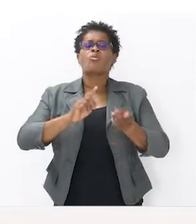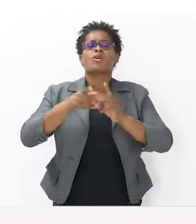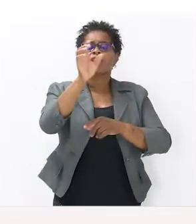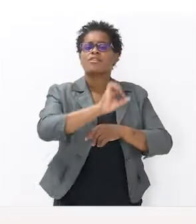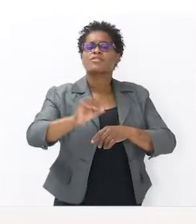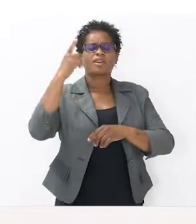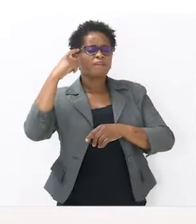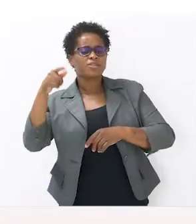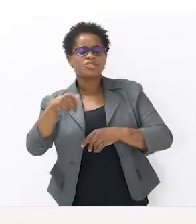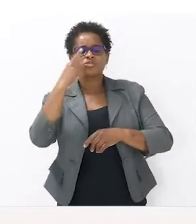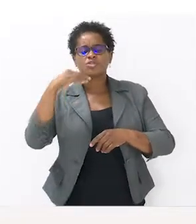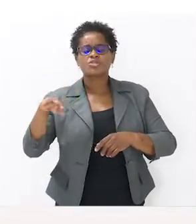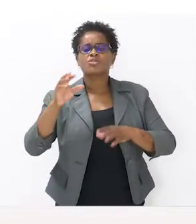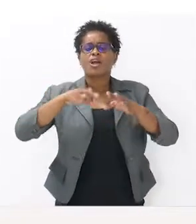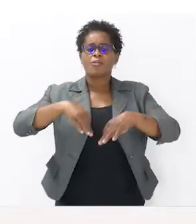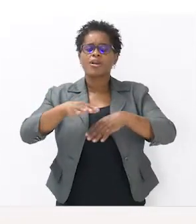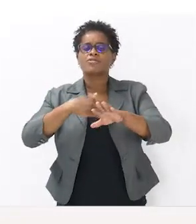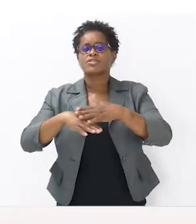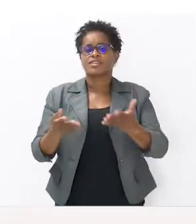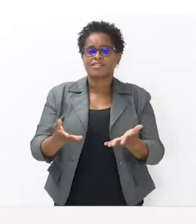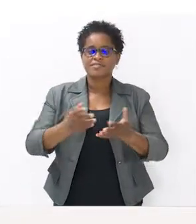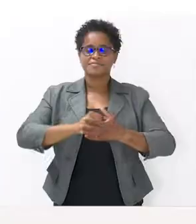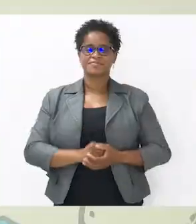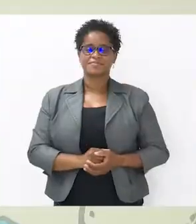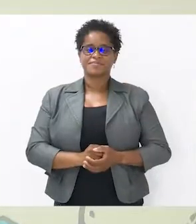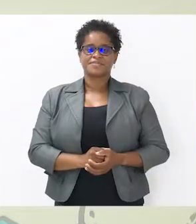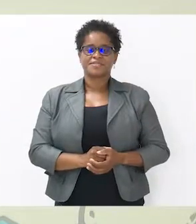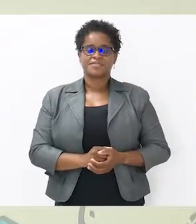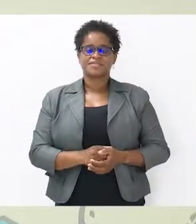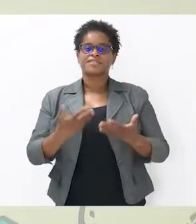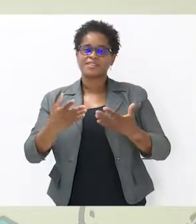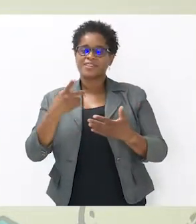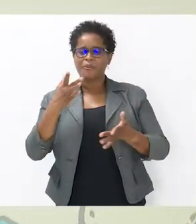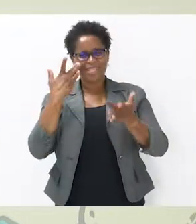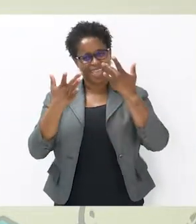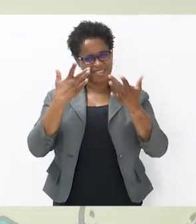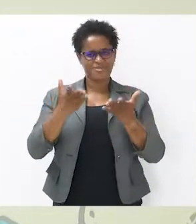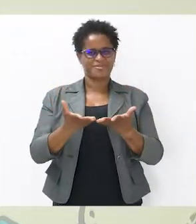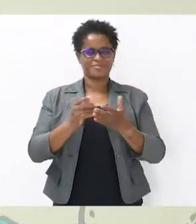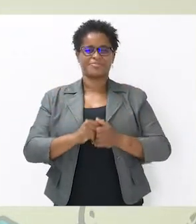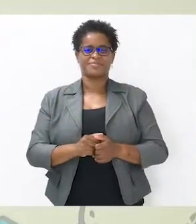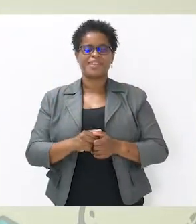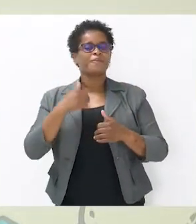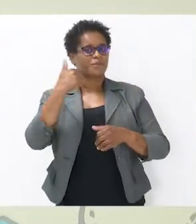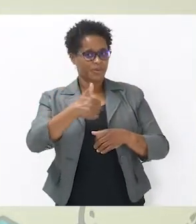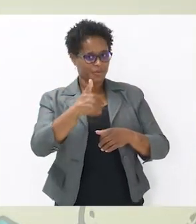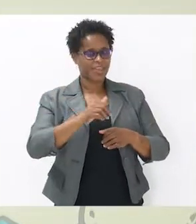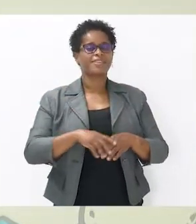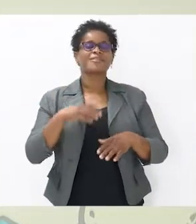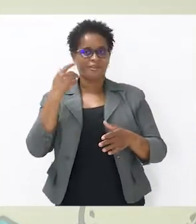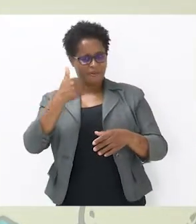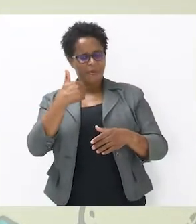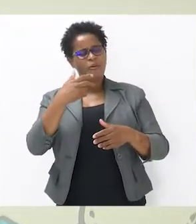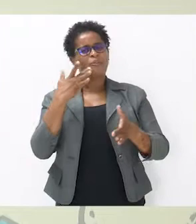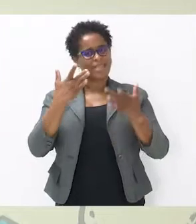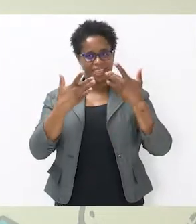que vocês acham que estes meninos acabaram de fazer? Uma peça de teatro? Muito bem, uma peça